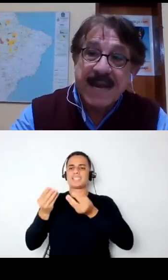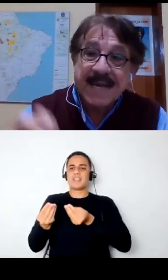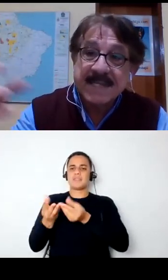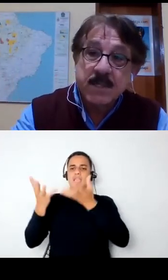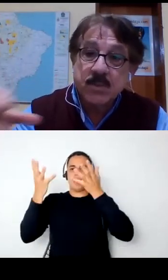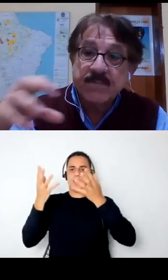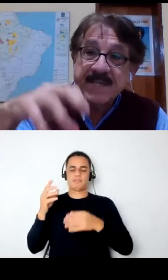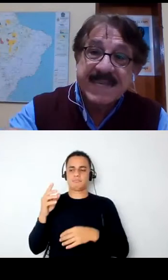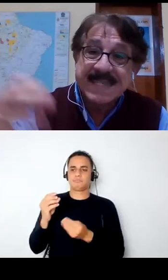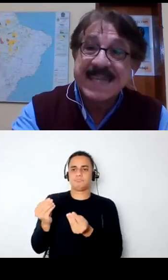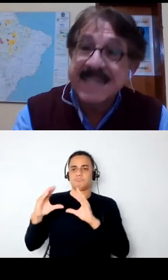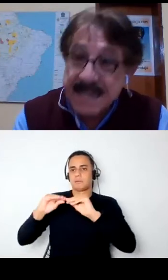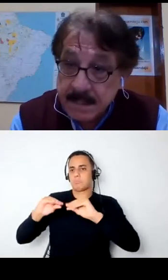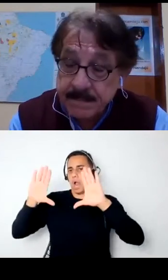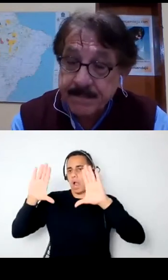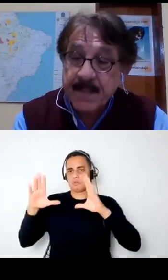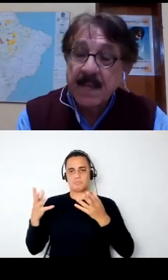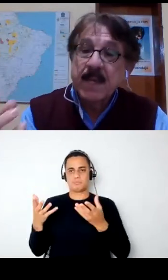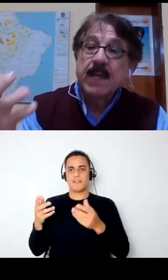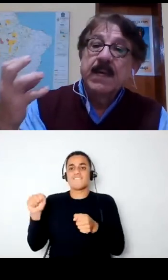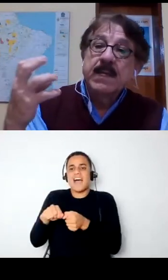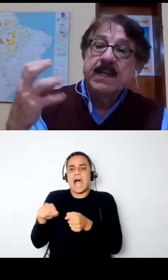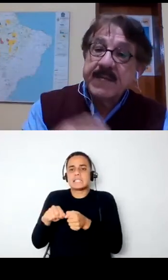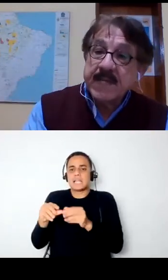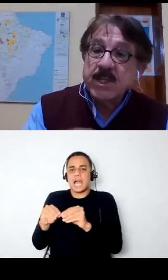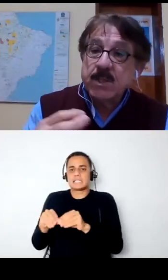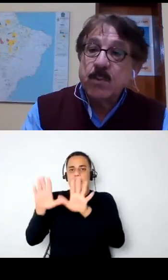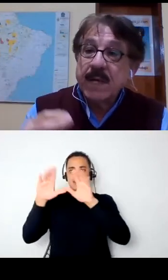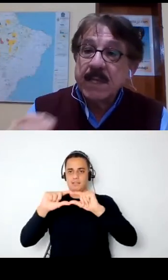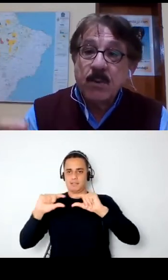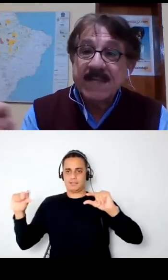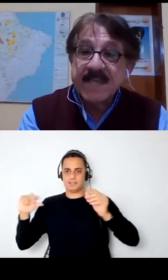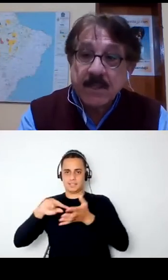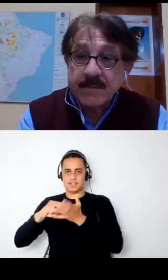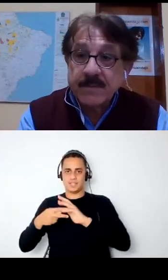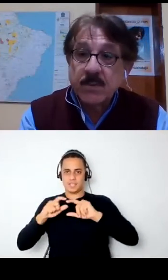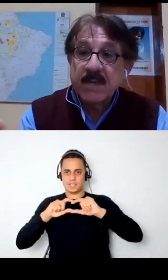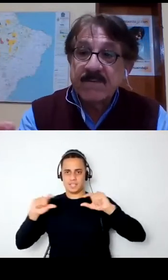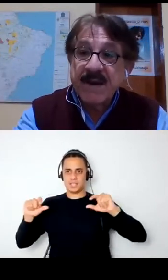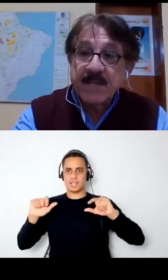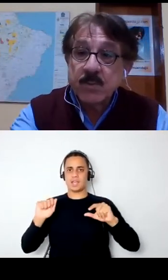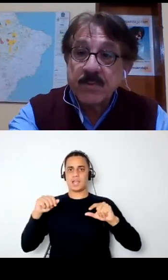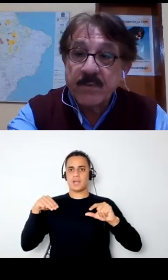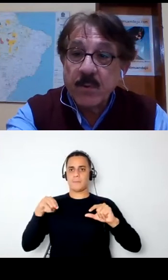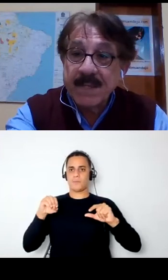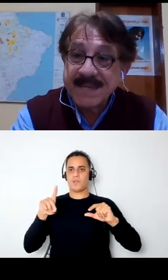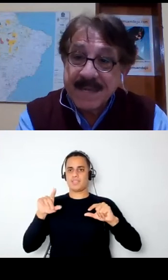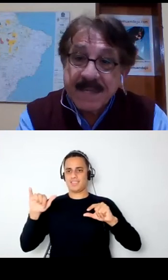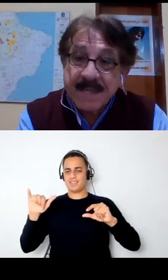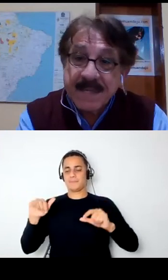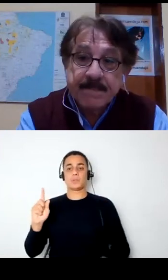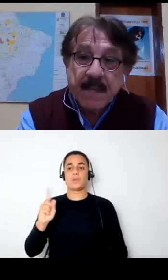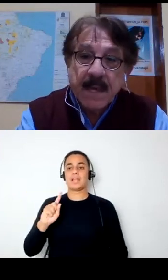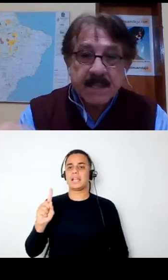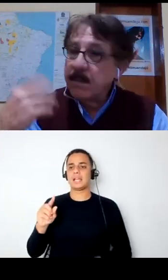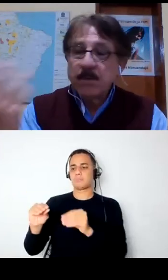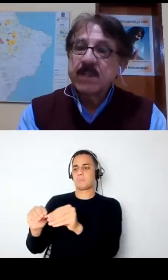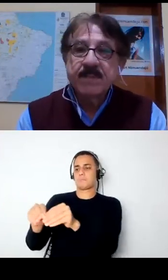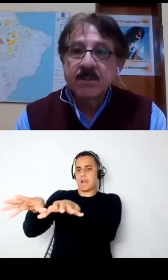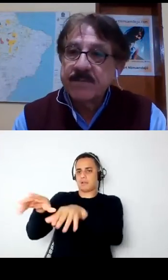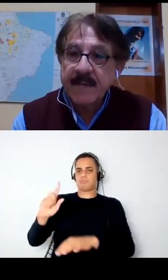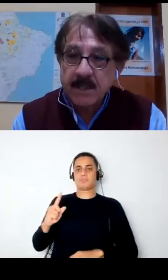conjugação, amoende. O A é a primeira pessoa. Se for você, é remoende. Por ele, é omoende. Mas o